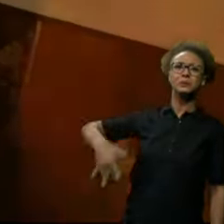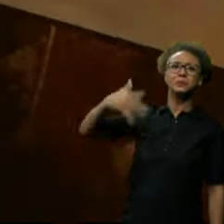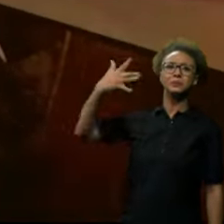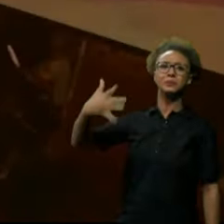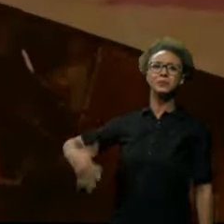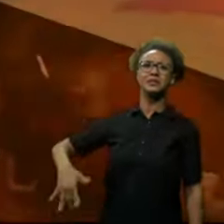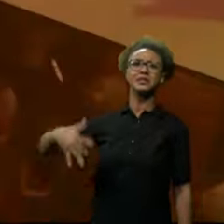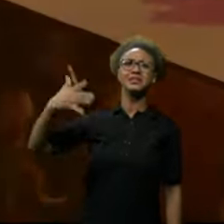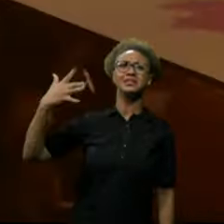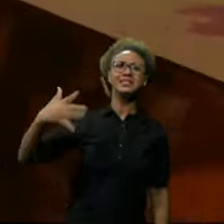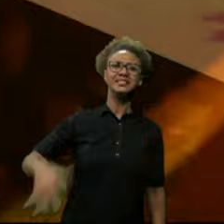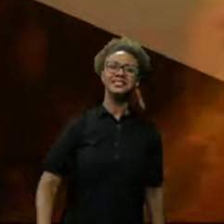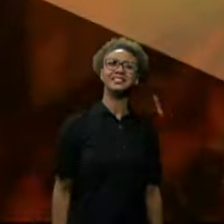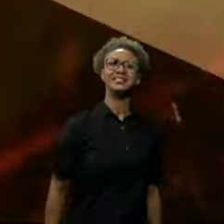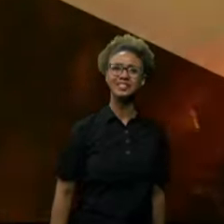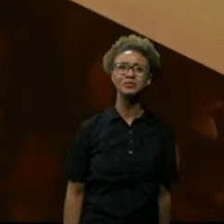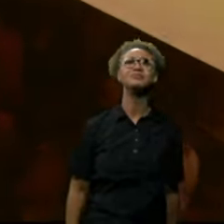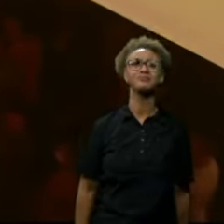E aí